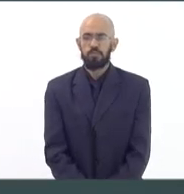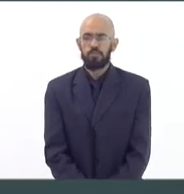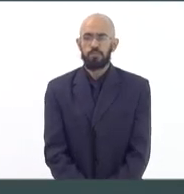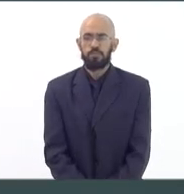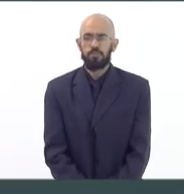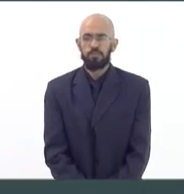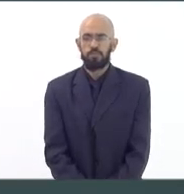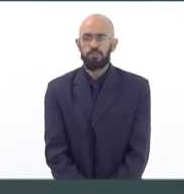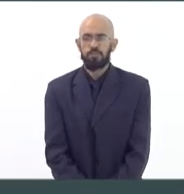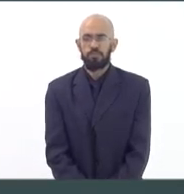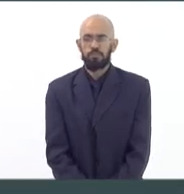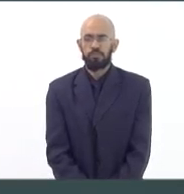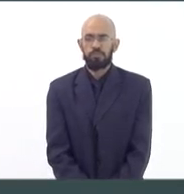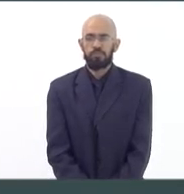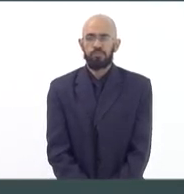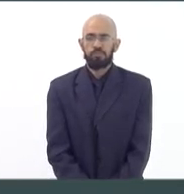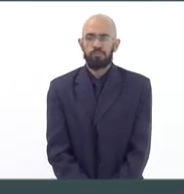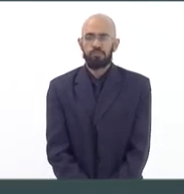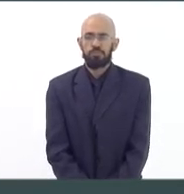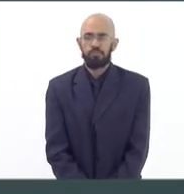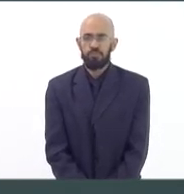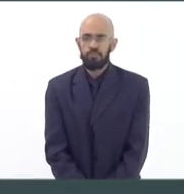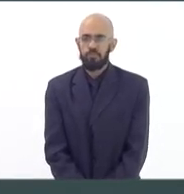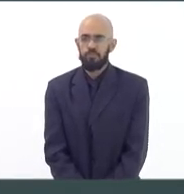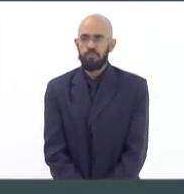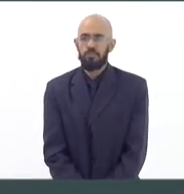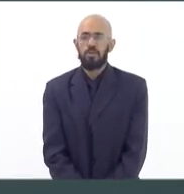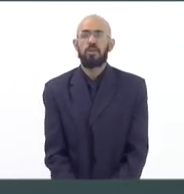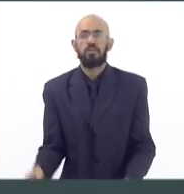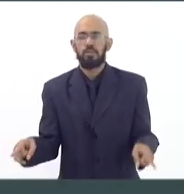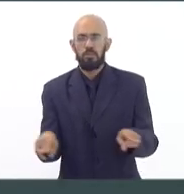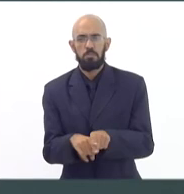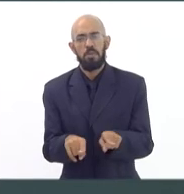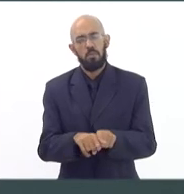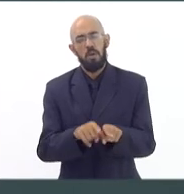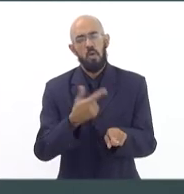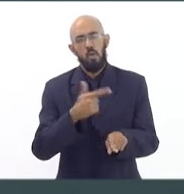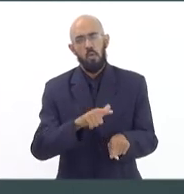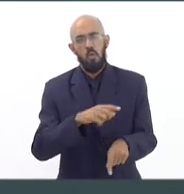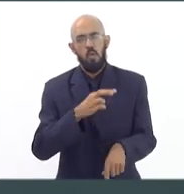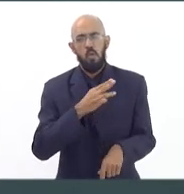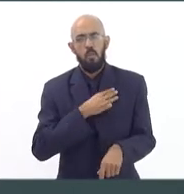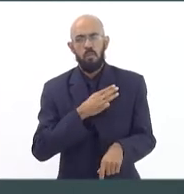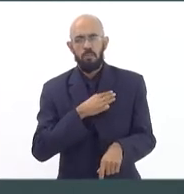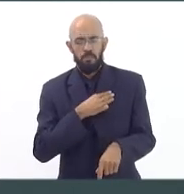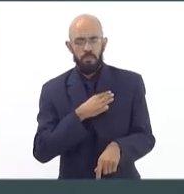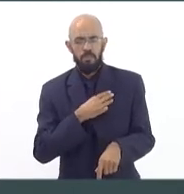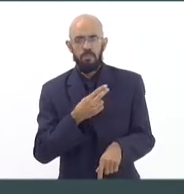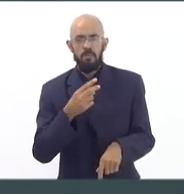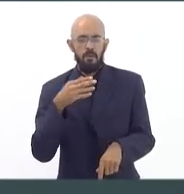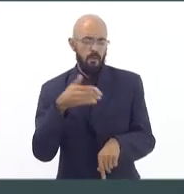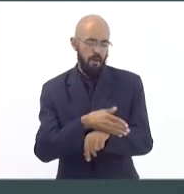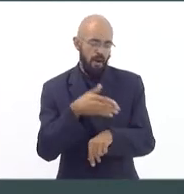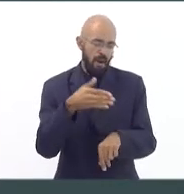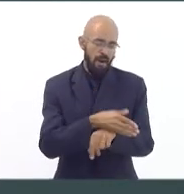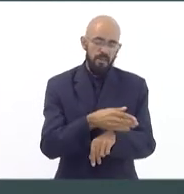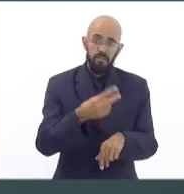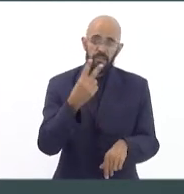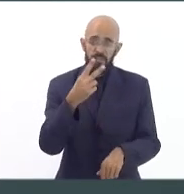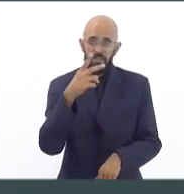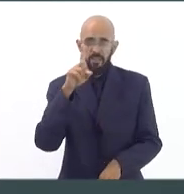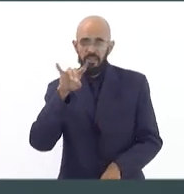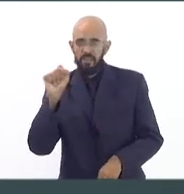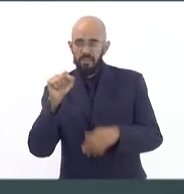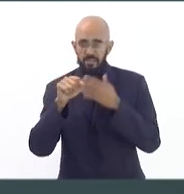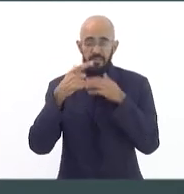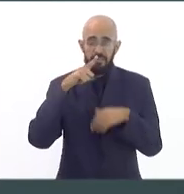E ai no galpão e essa também uma outra operação em Madureira a gente foi dois dias seguido a gente conseguiu recuperar